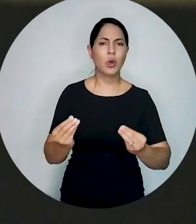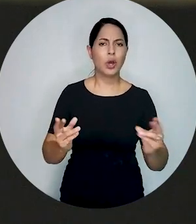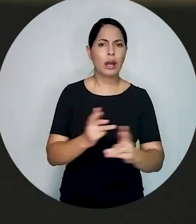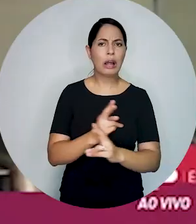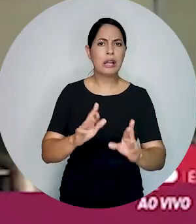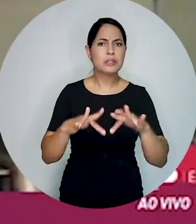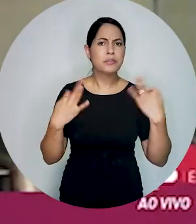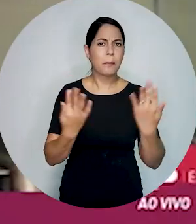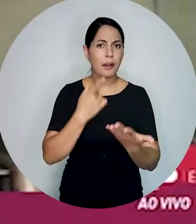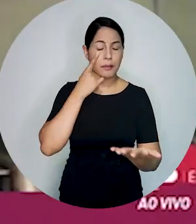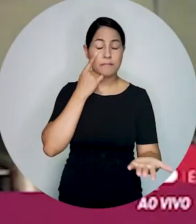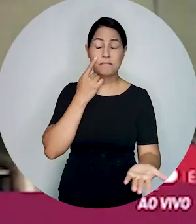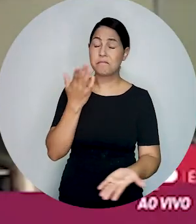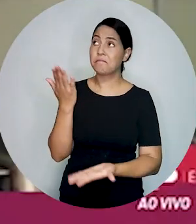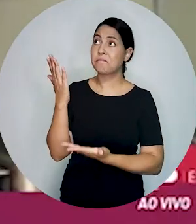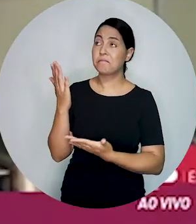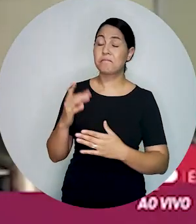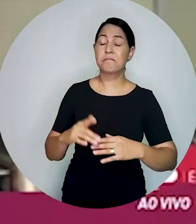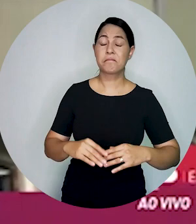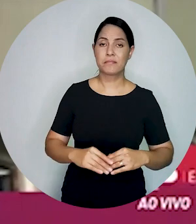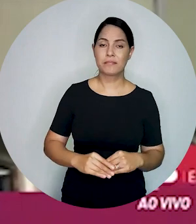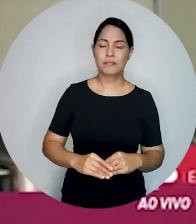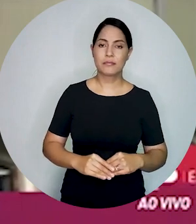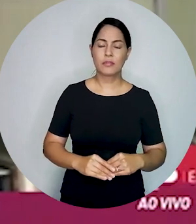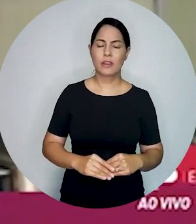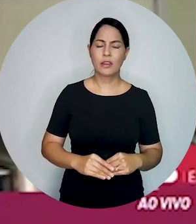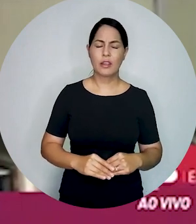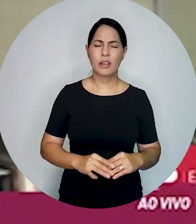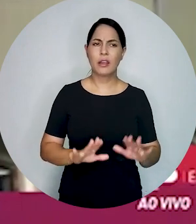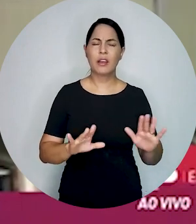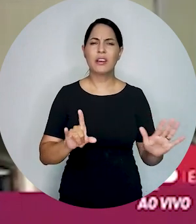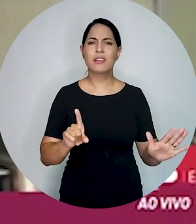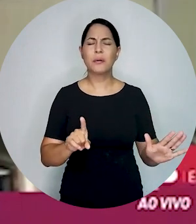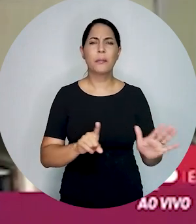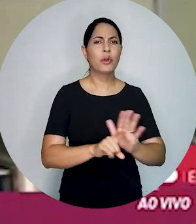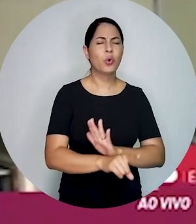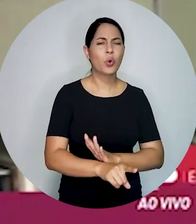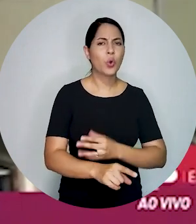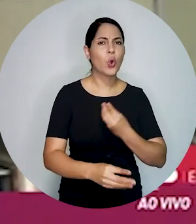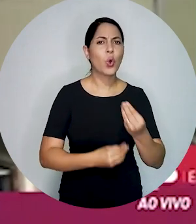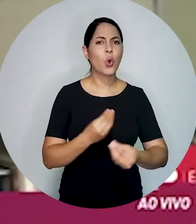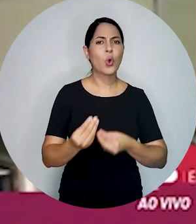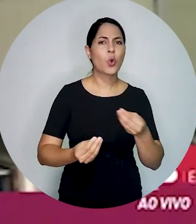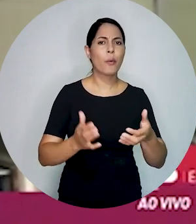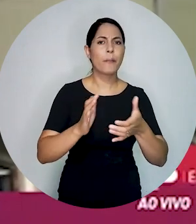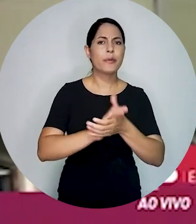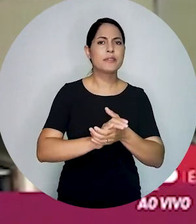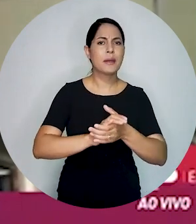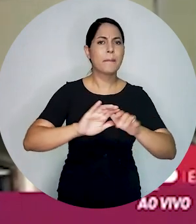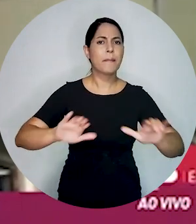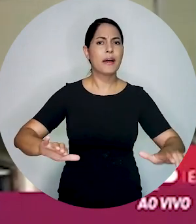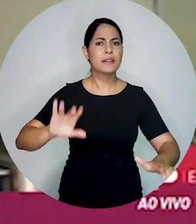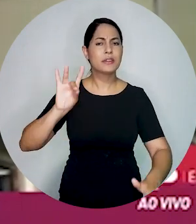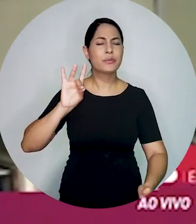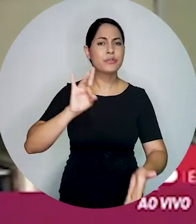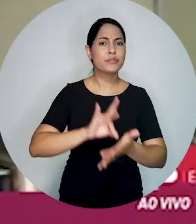Confira. Como comprovar uma separação de fatos,